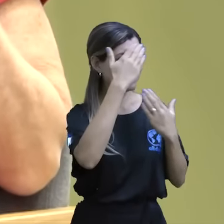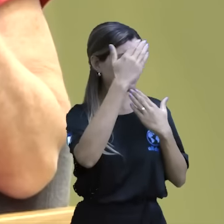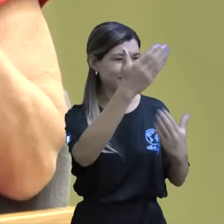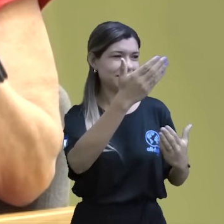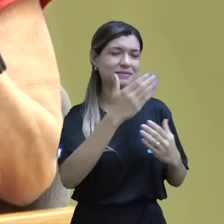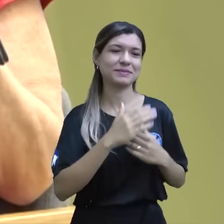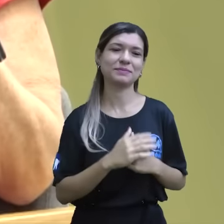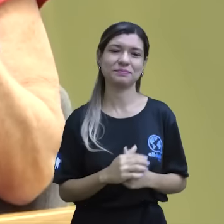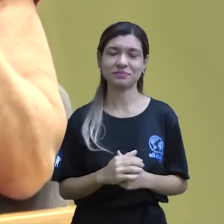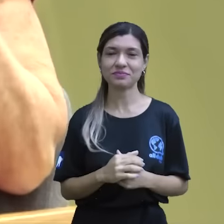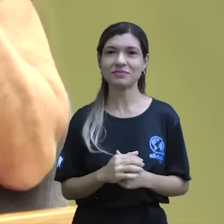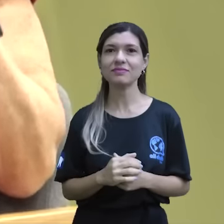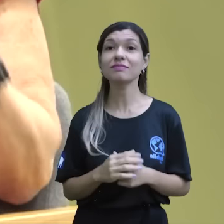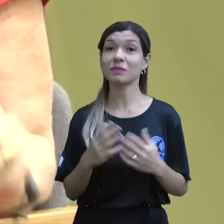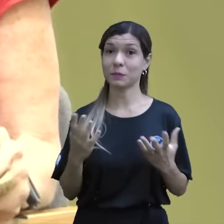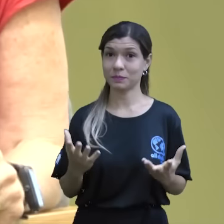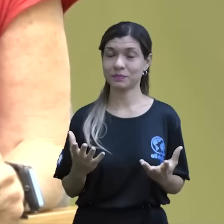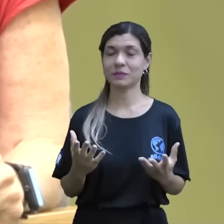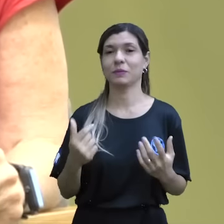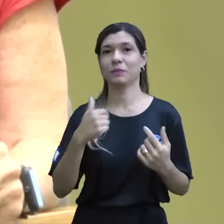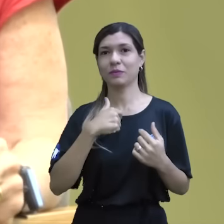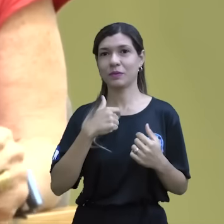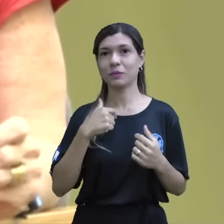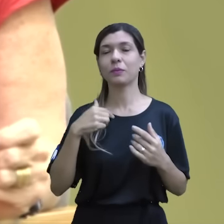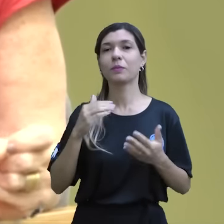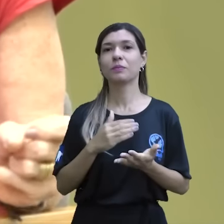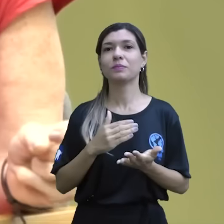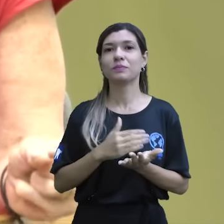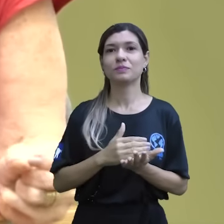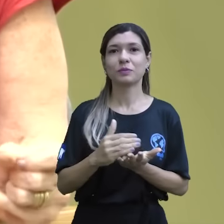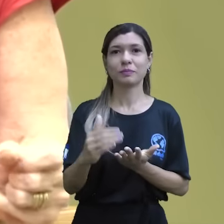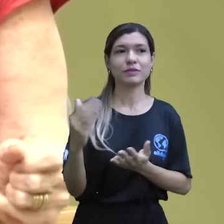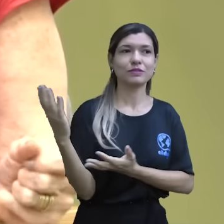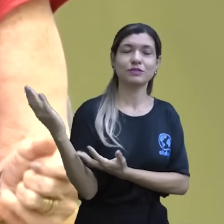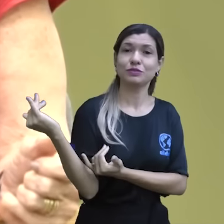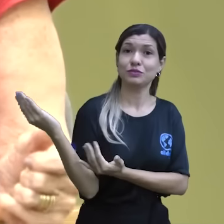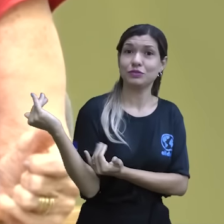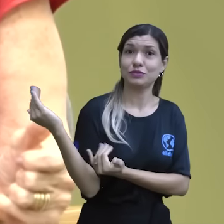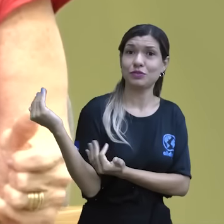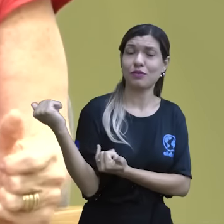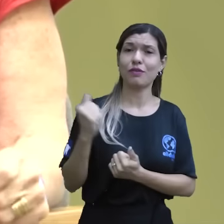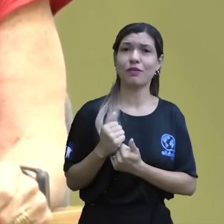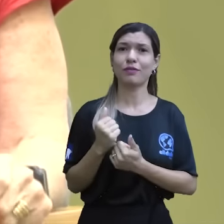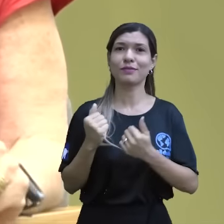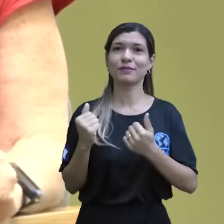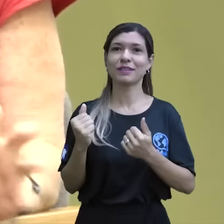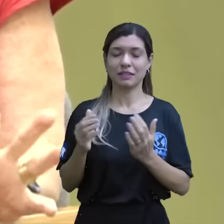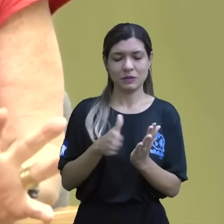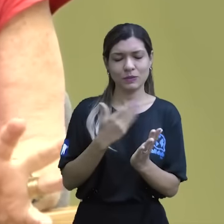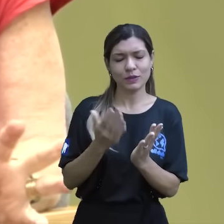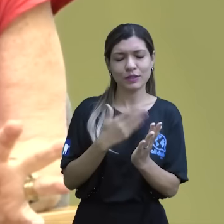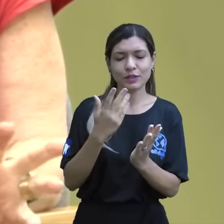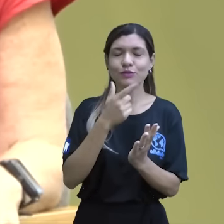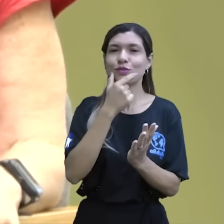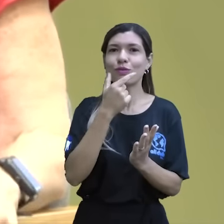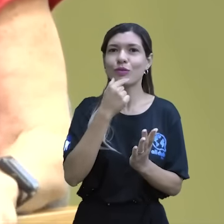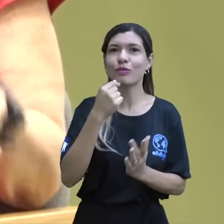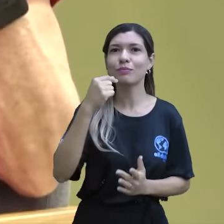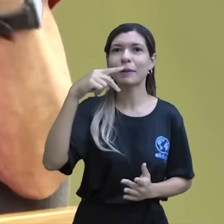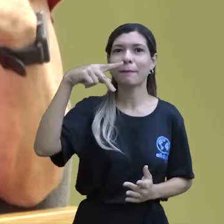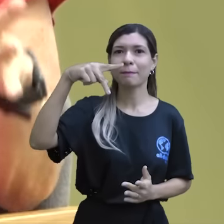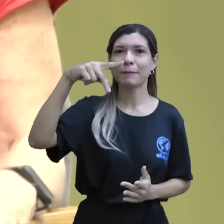quando eu estava no colégio, né? Quando eu estava no colégio de aplicação da UFRJ, onde eu estudei. E eu gostei